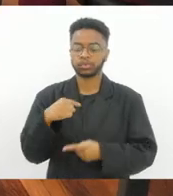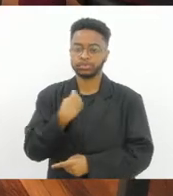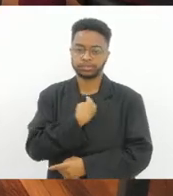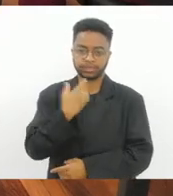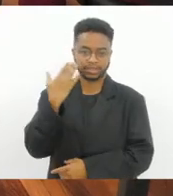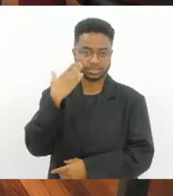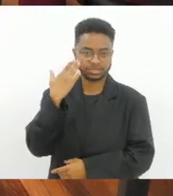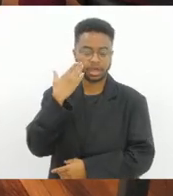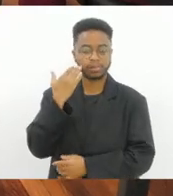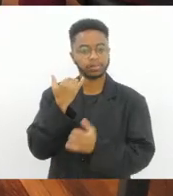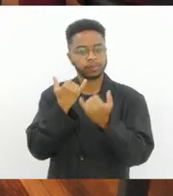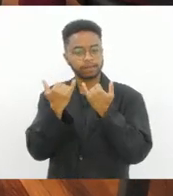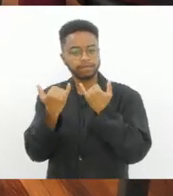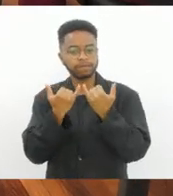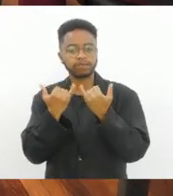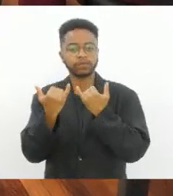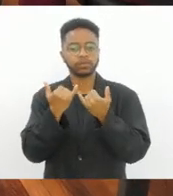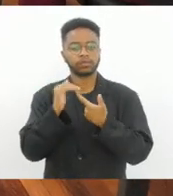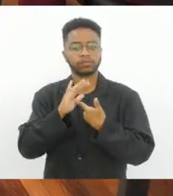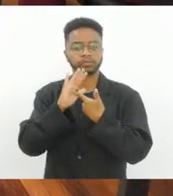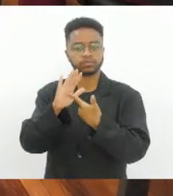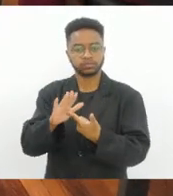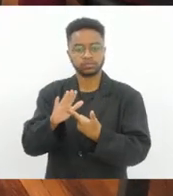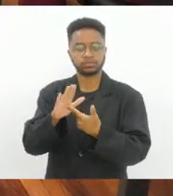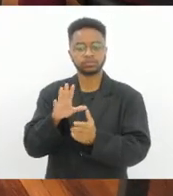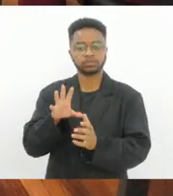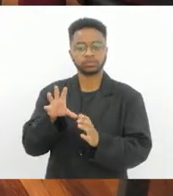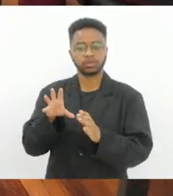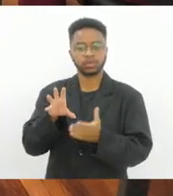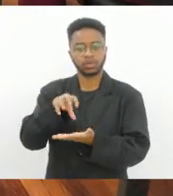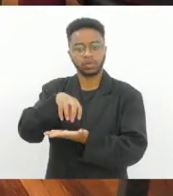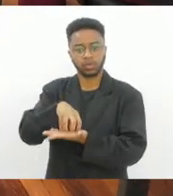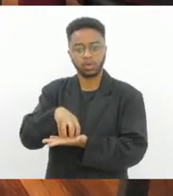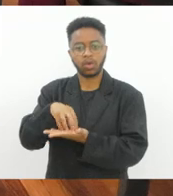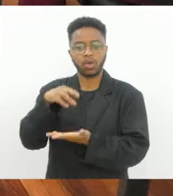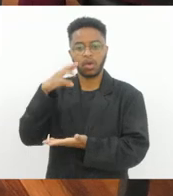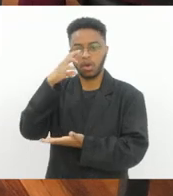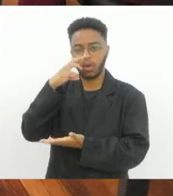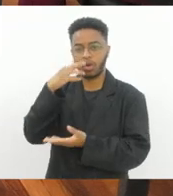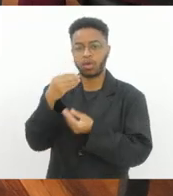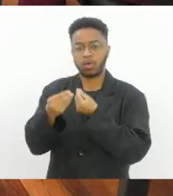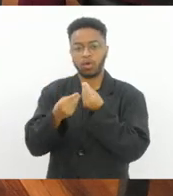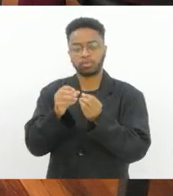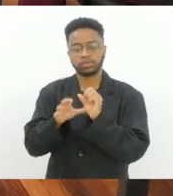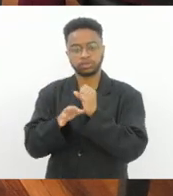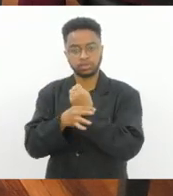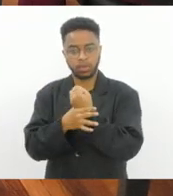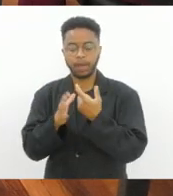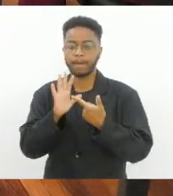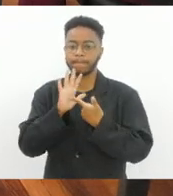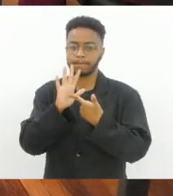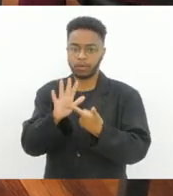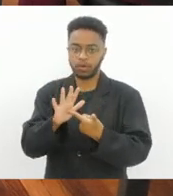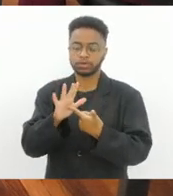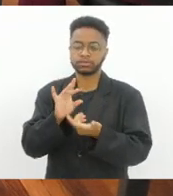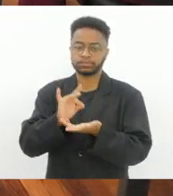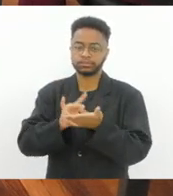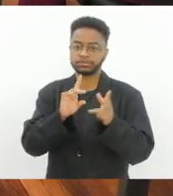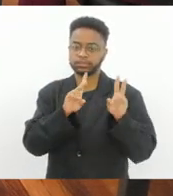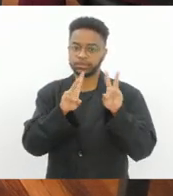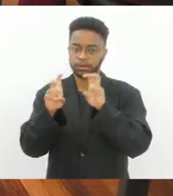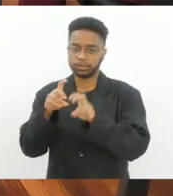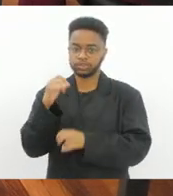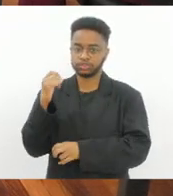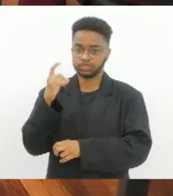dados revelados pelo Observatório da Segurança já demonstram a situação extremamente difícil que as